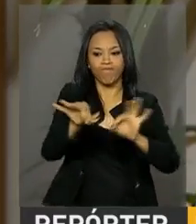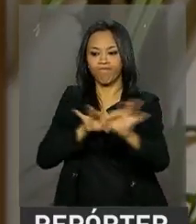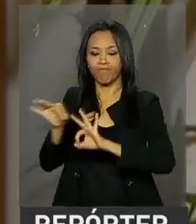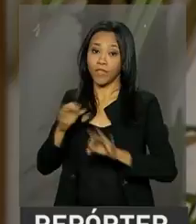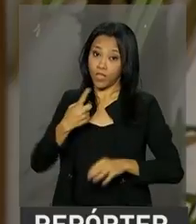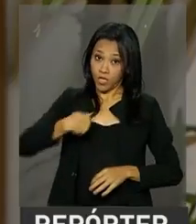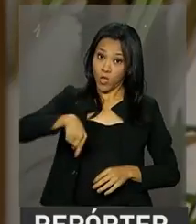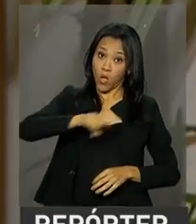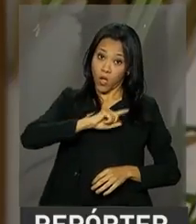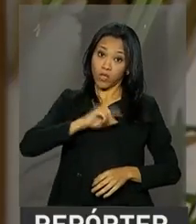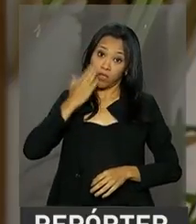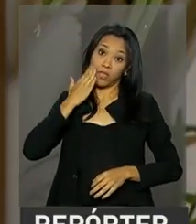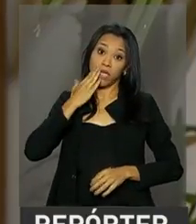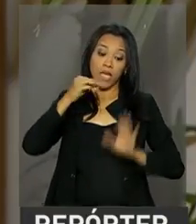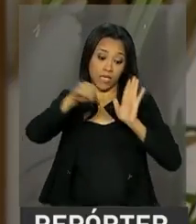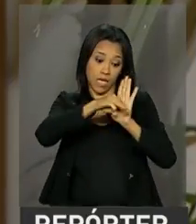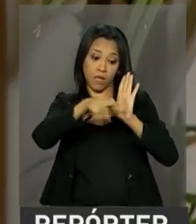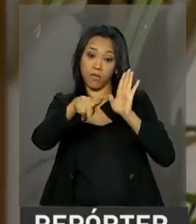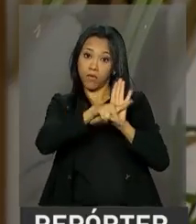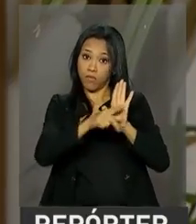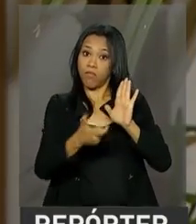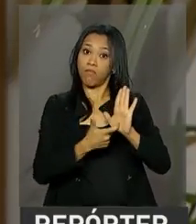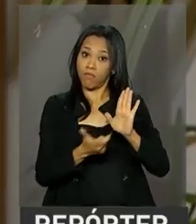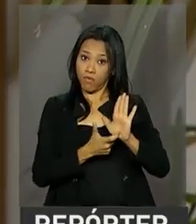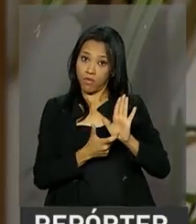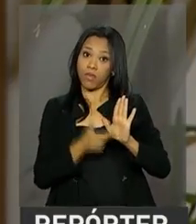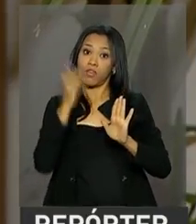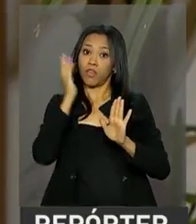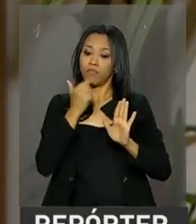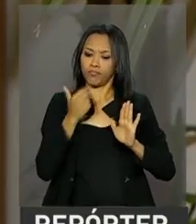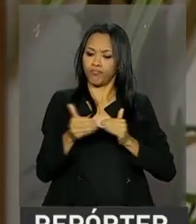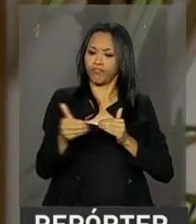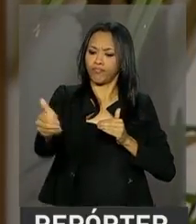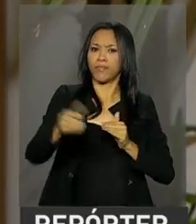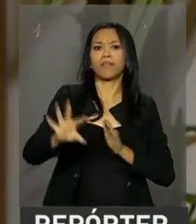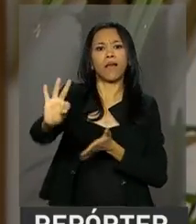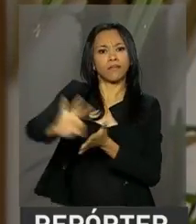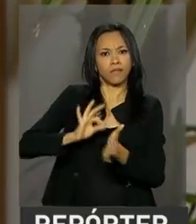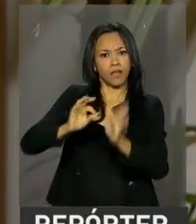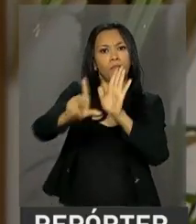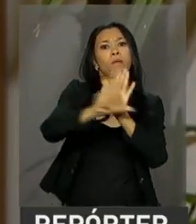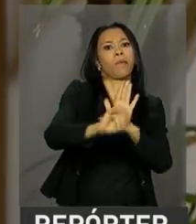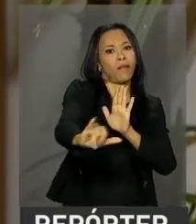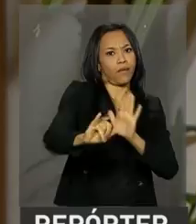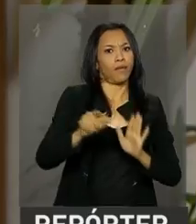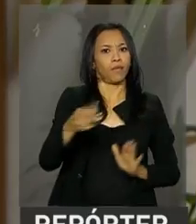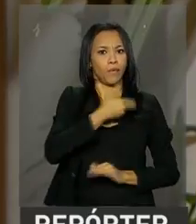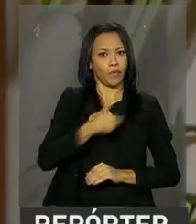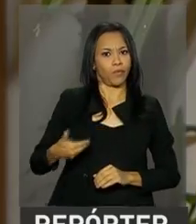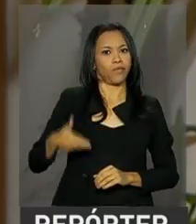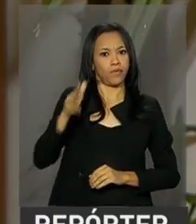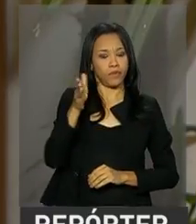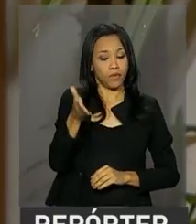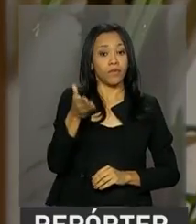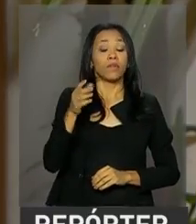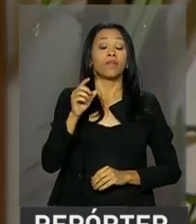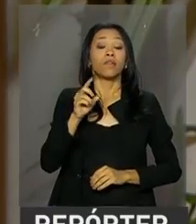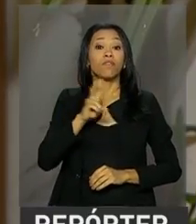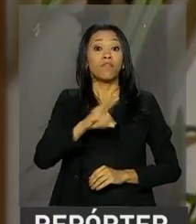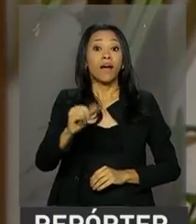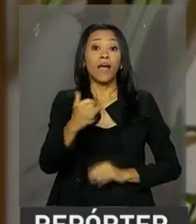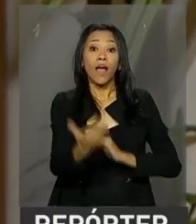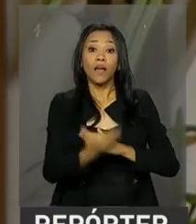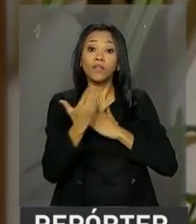essa medida provisória, em vias de ser agora sancionada como lei, traz uma gama de ferramentas